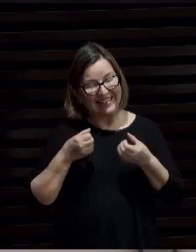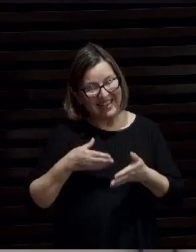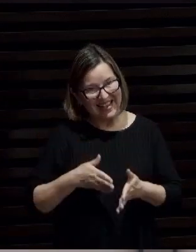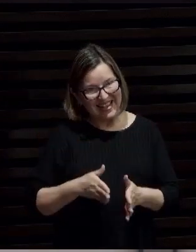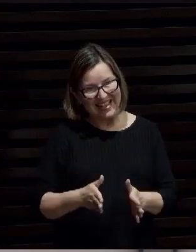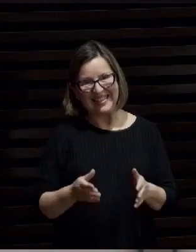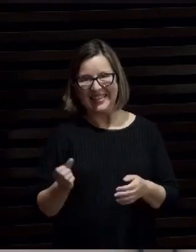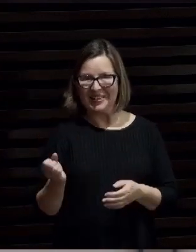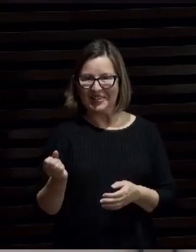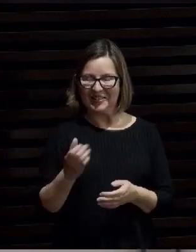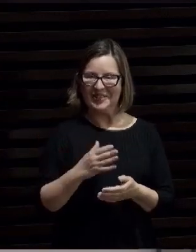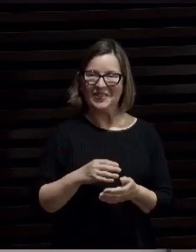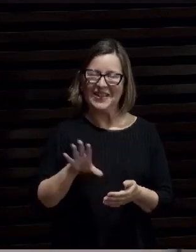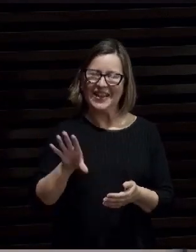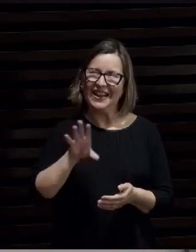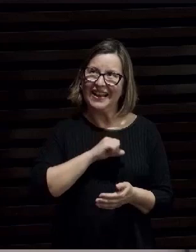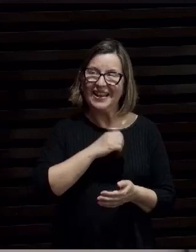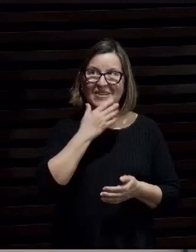Versículo 4.